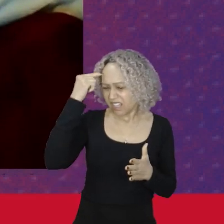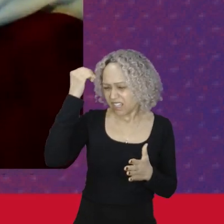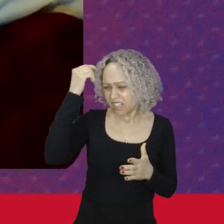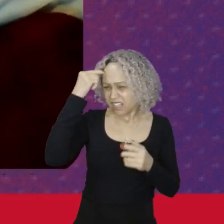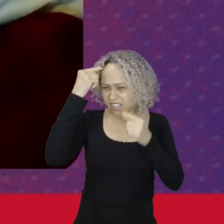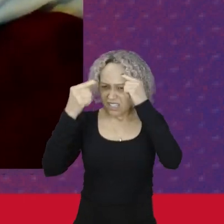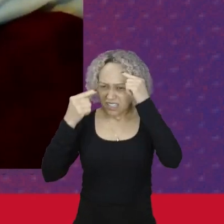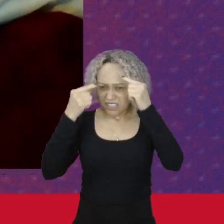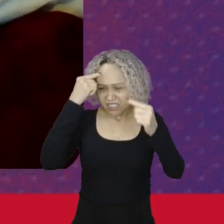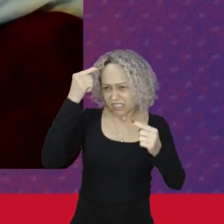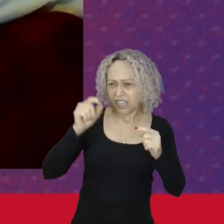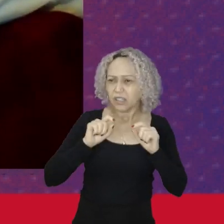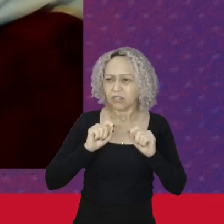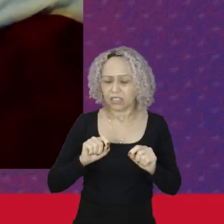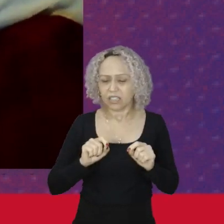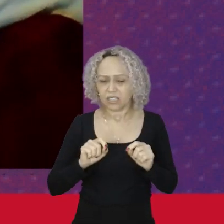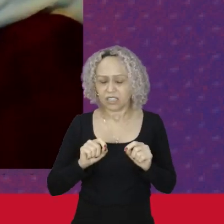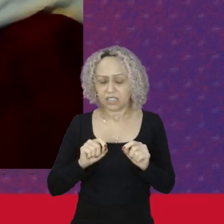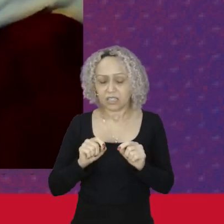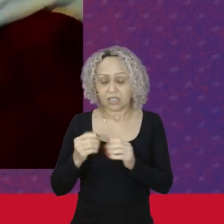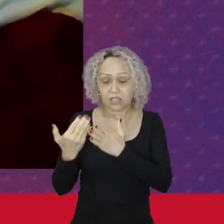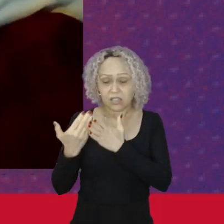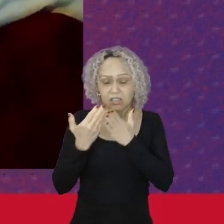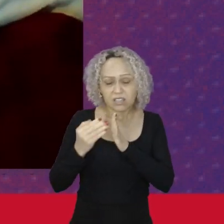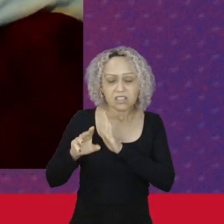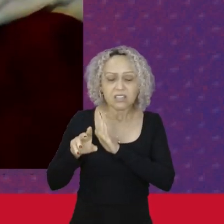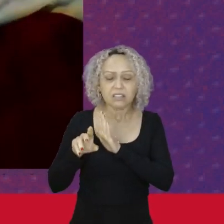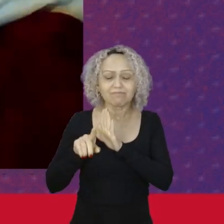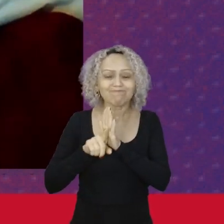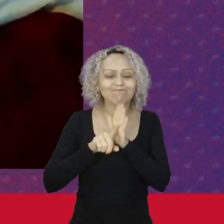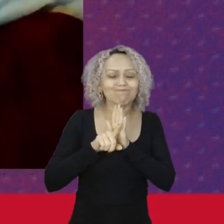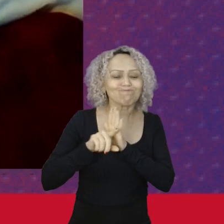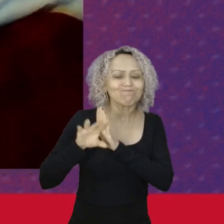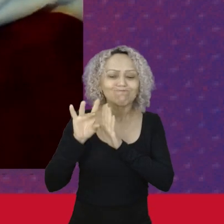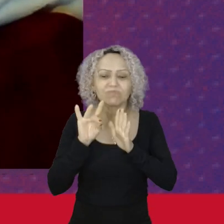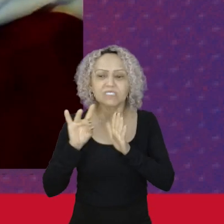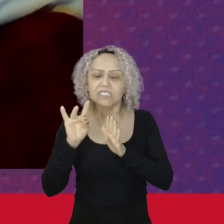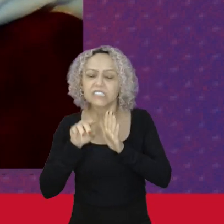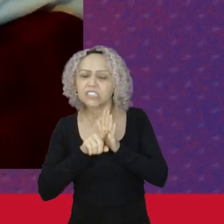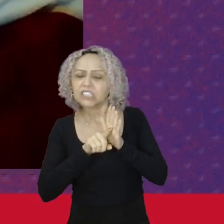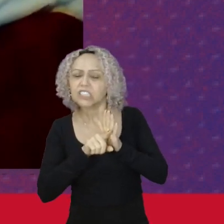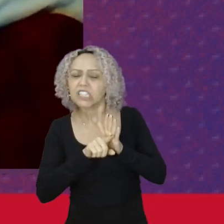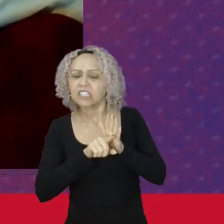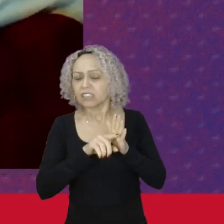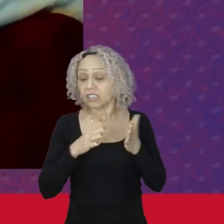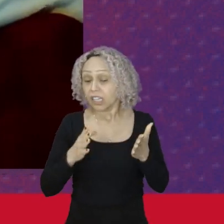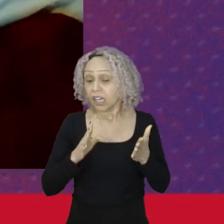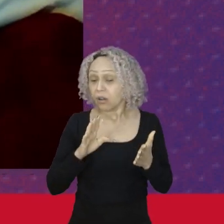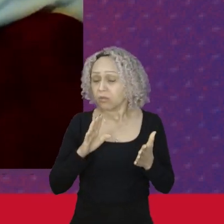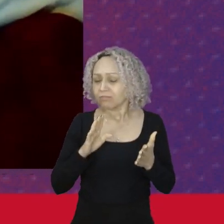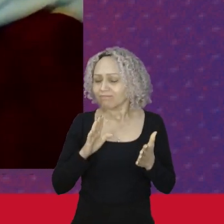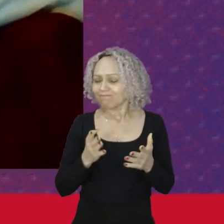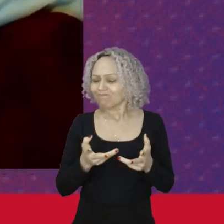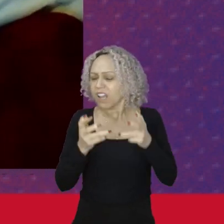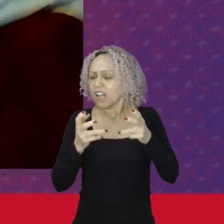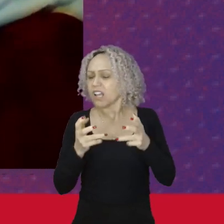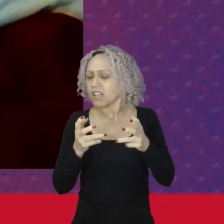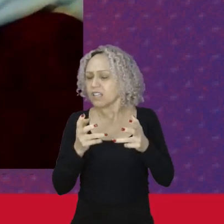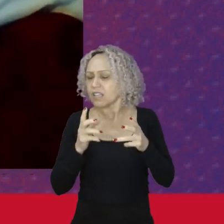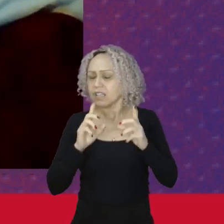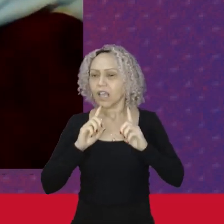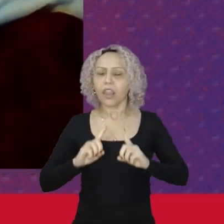ganhando força e a deficiência, então, passa a ser vista como